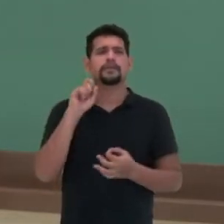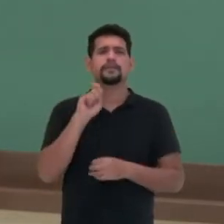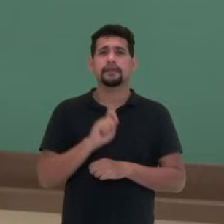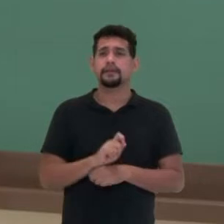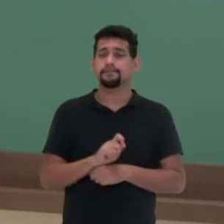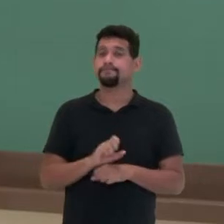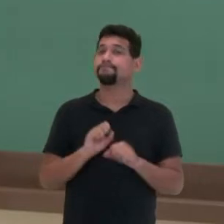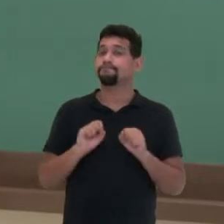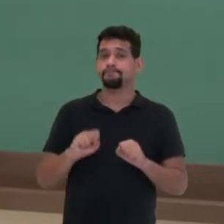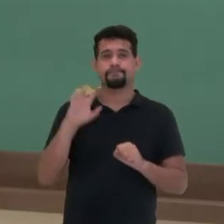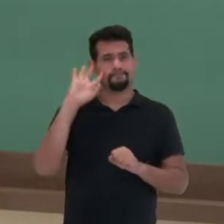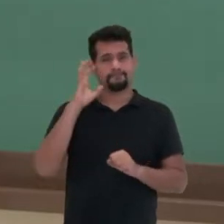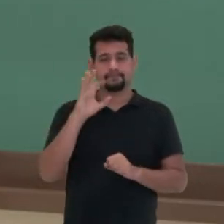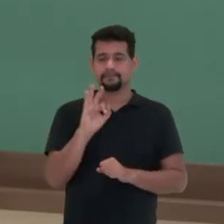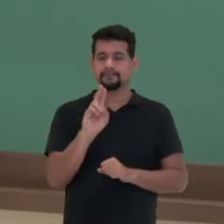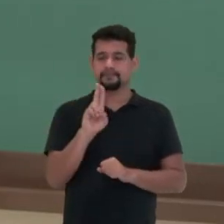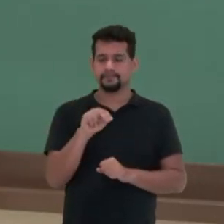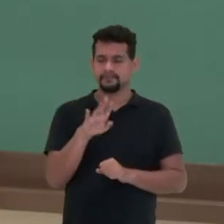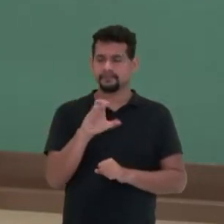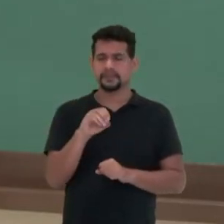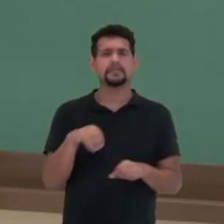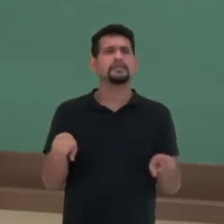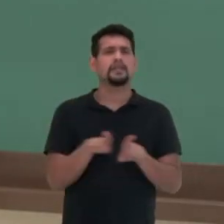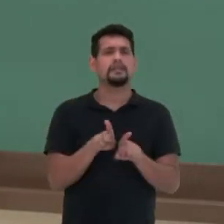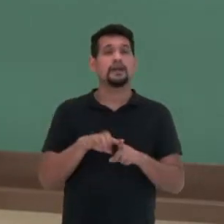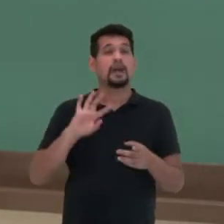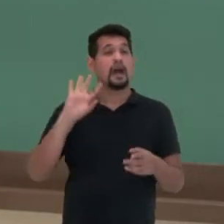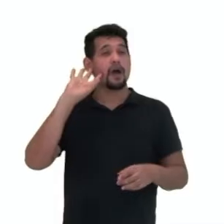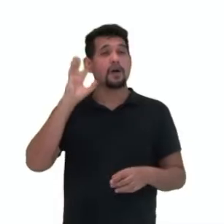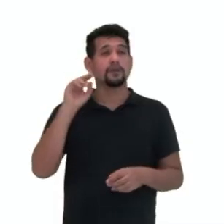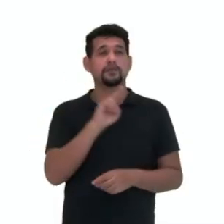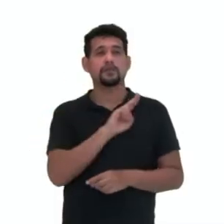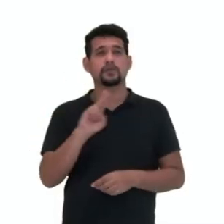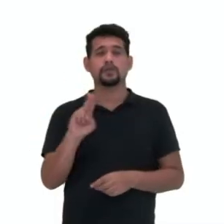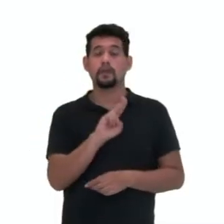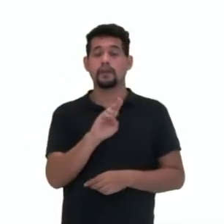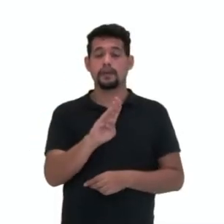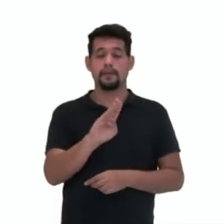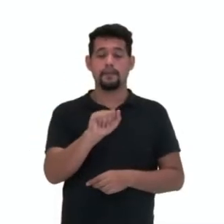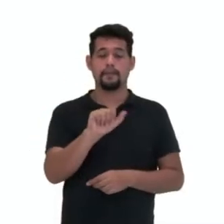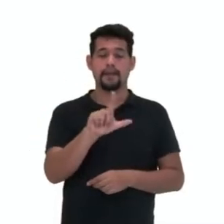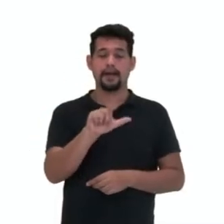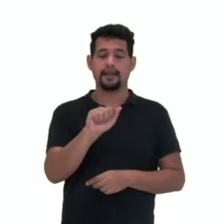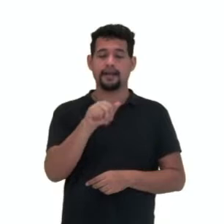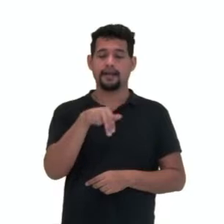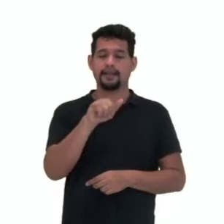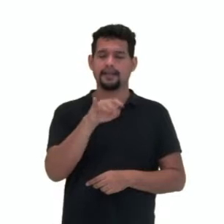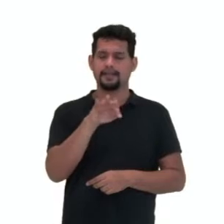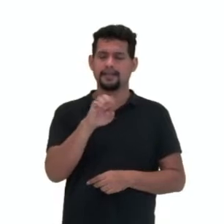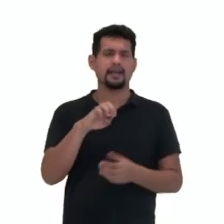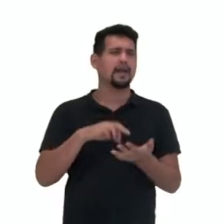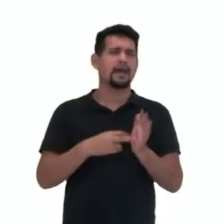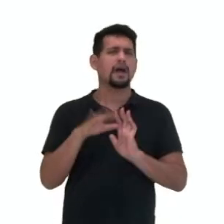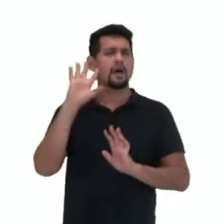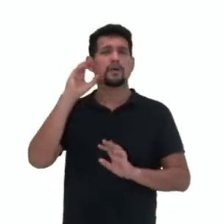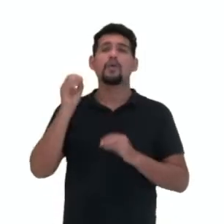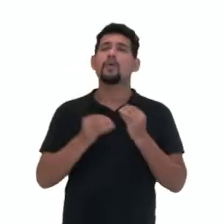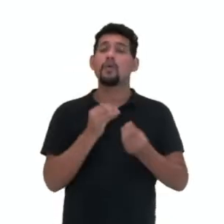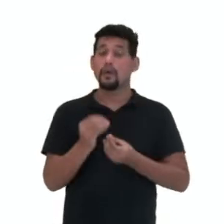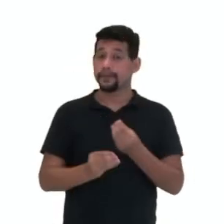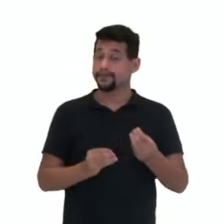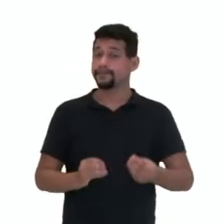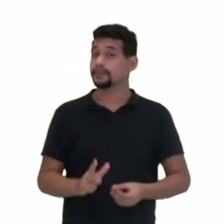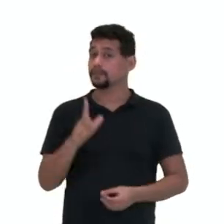ele pode surgir esse fungo, né? E também existe a balanite. Ela é uma inflamação causada por fungo que vai atingir a glândula